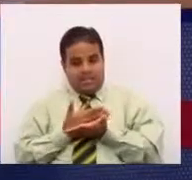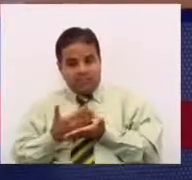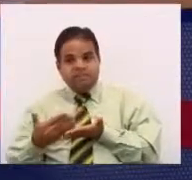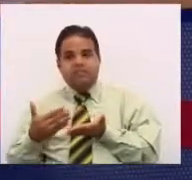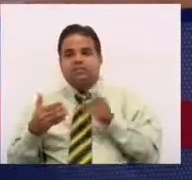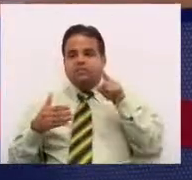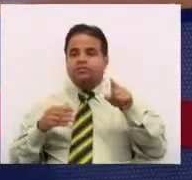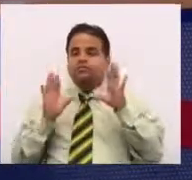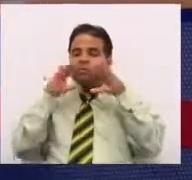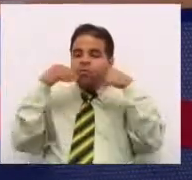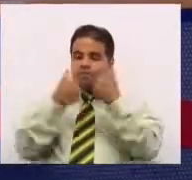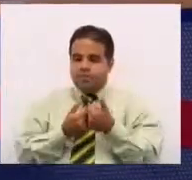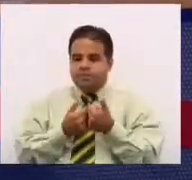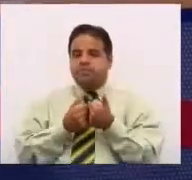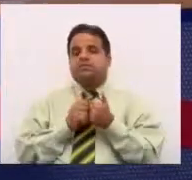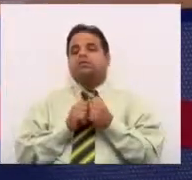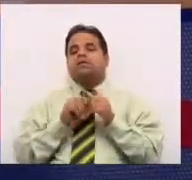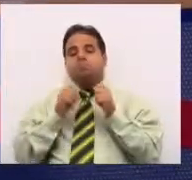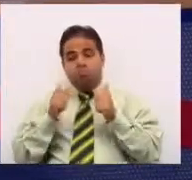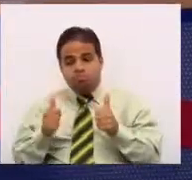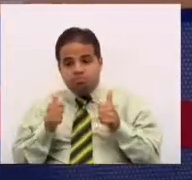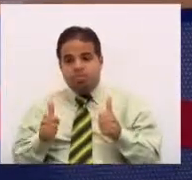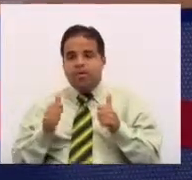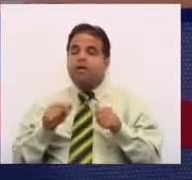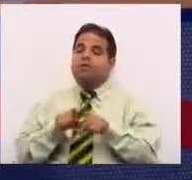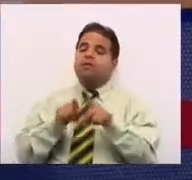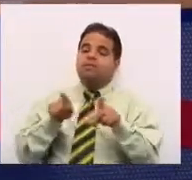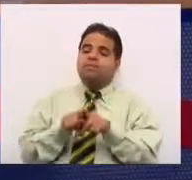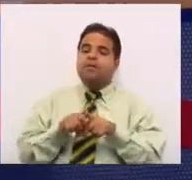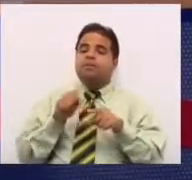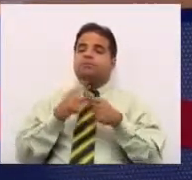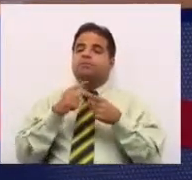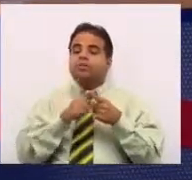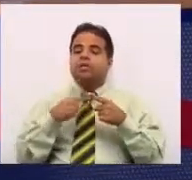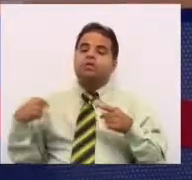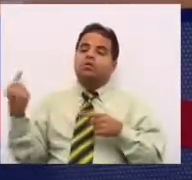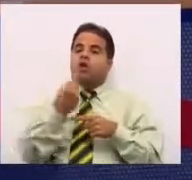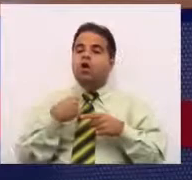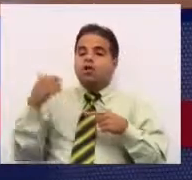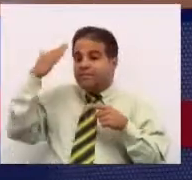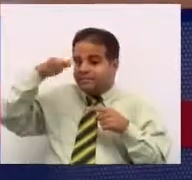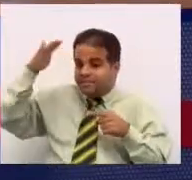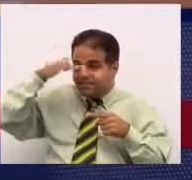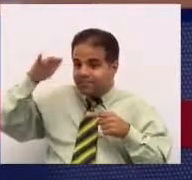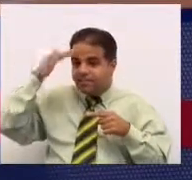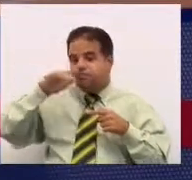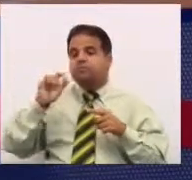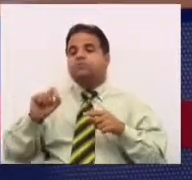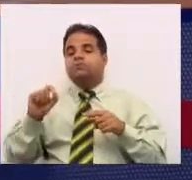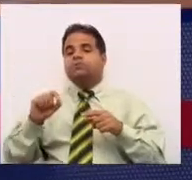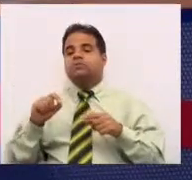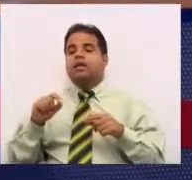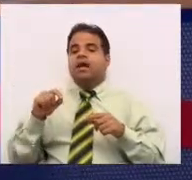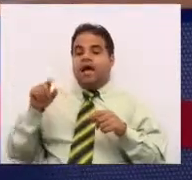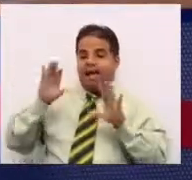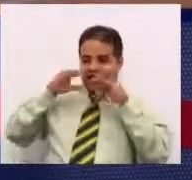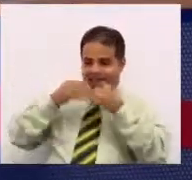pela Comissão de Desenvolvimento Urbano, sobretudo porque nós entendemos que a Câmara ela tem um